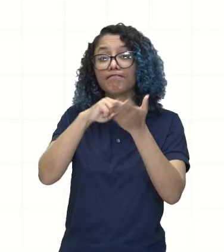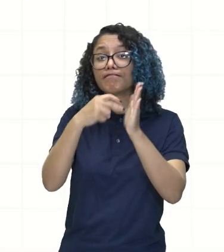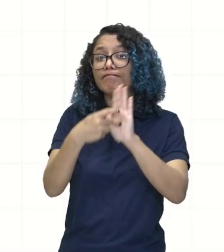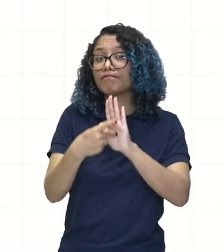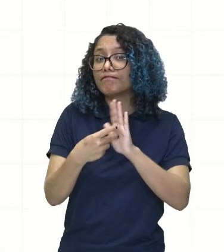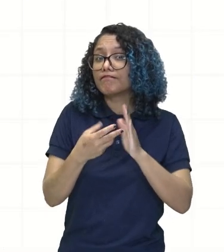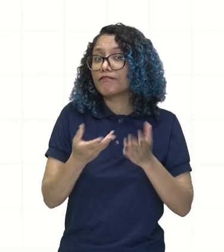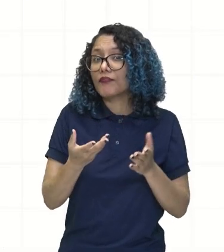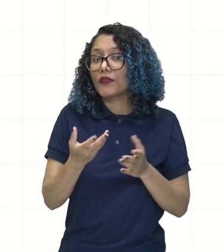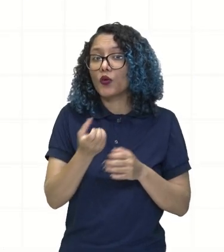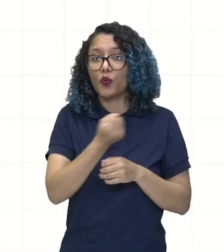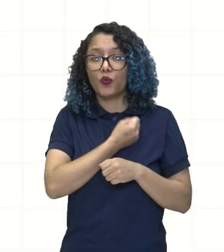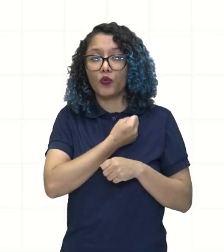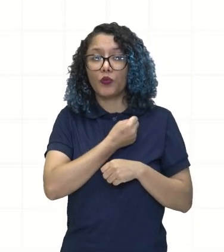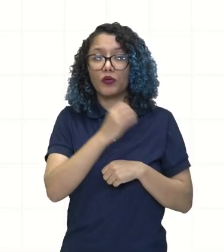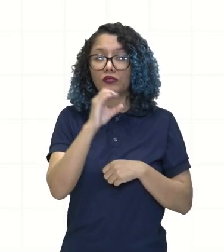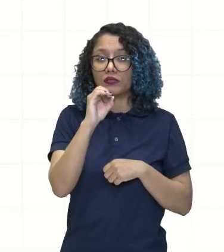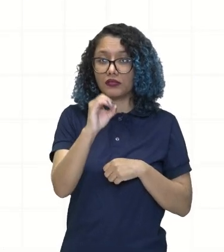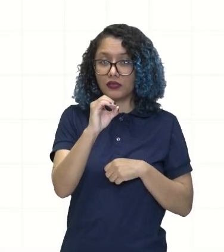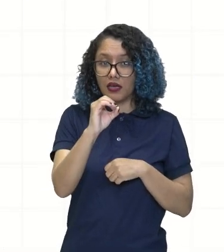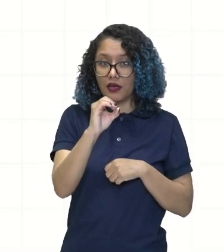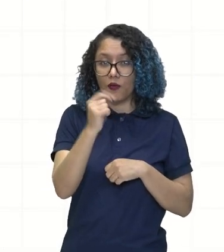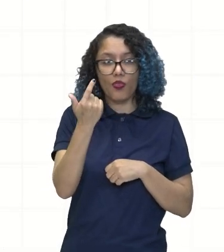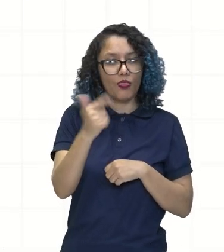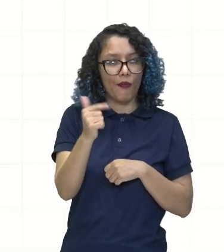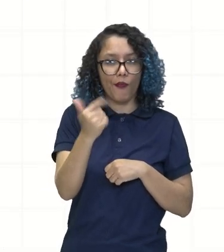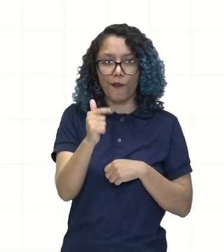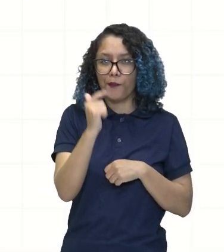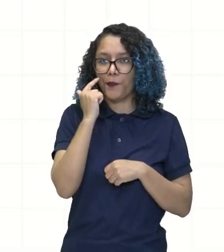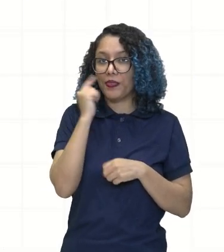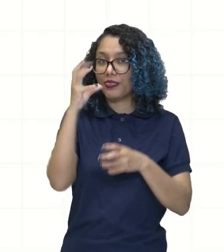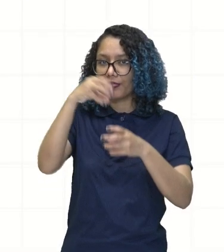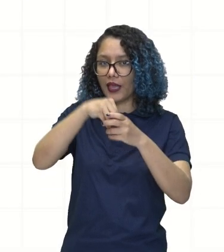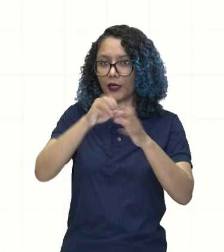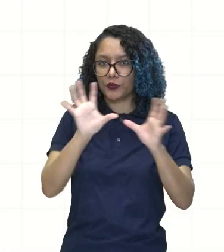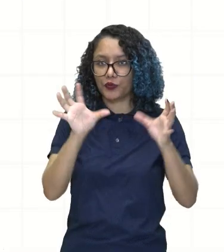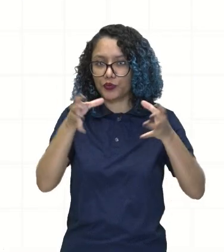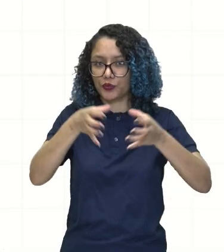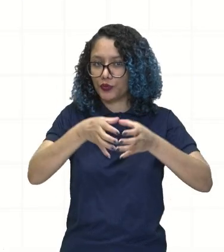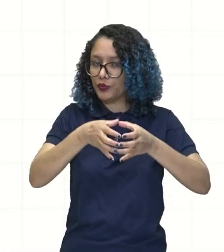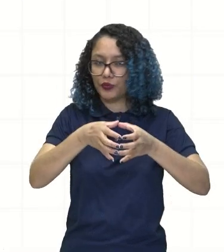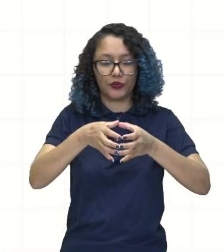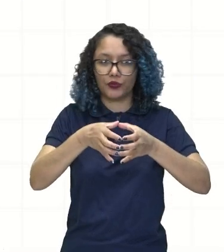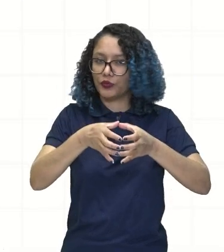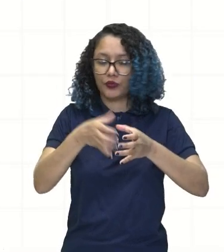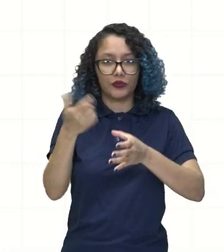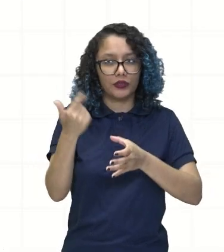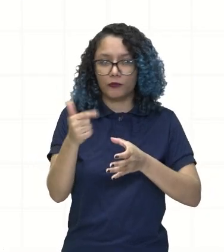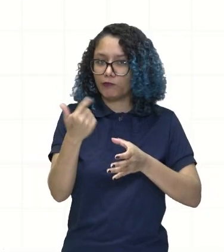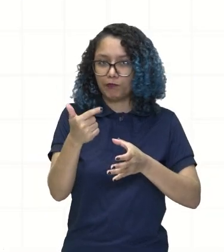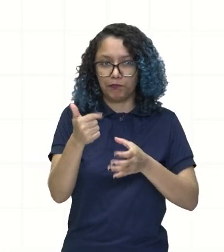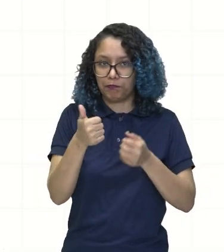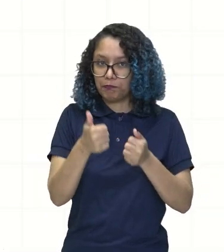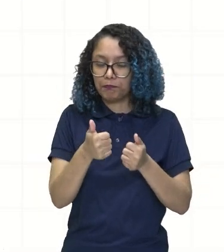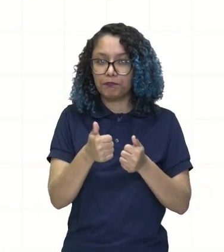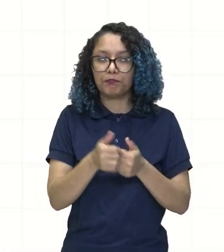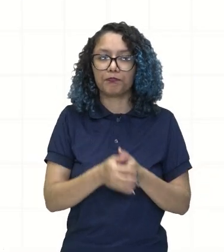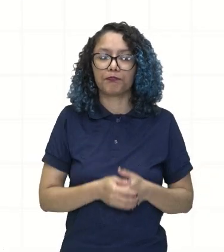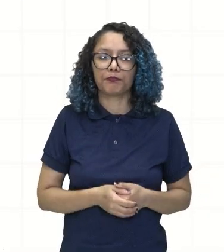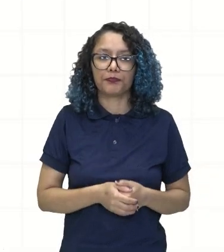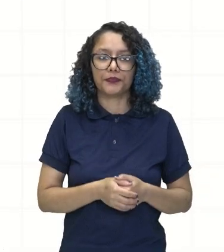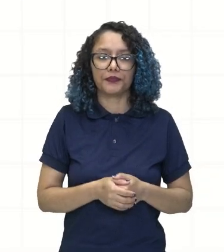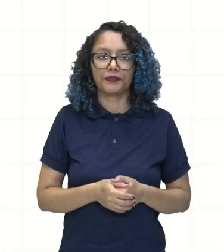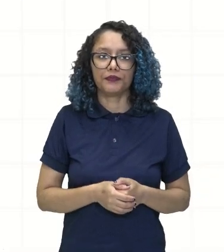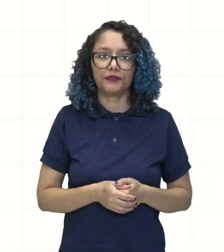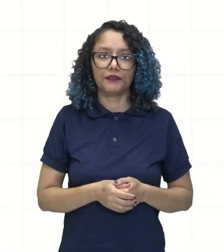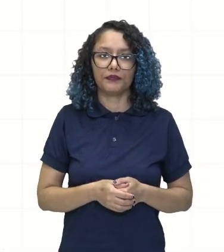estou acrescentando o zero, tá? Então, não tem aqui o zero,